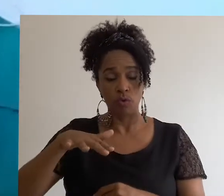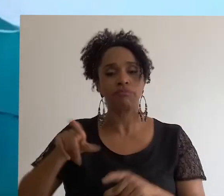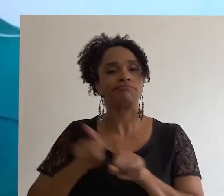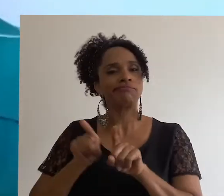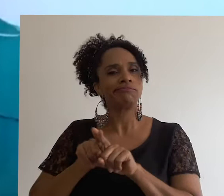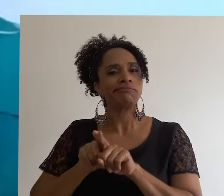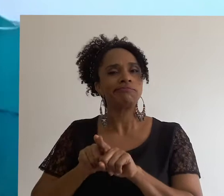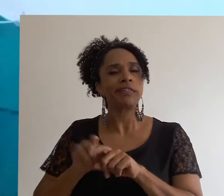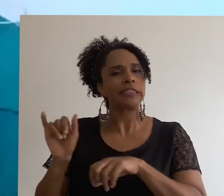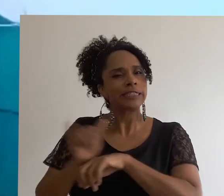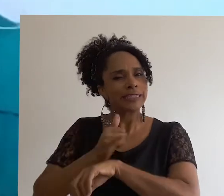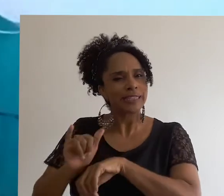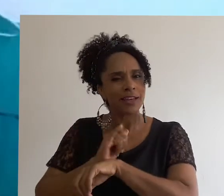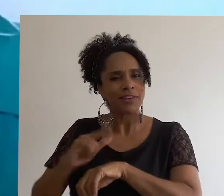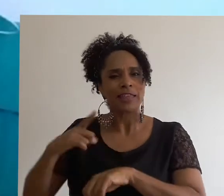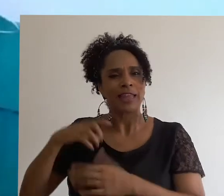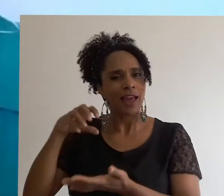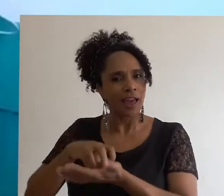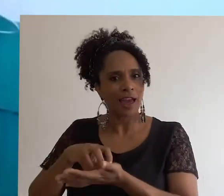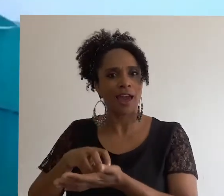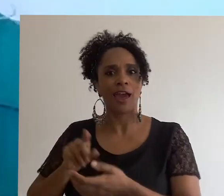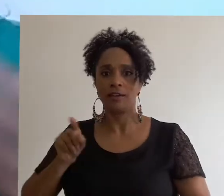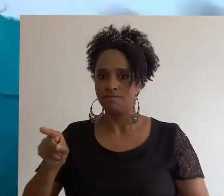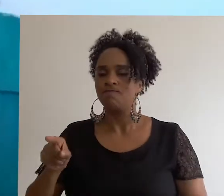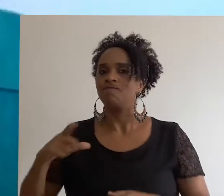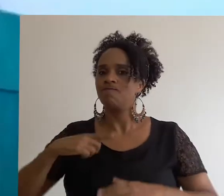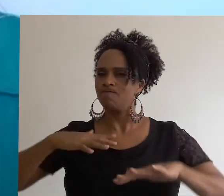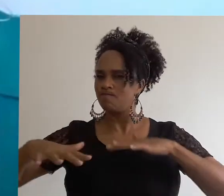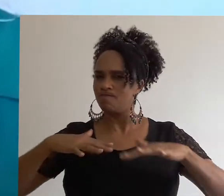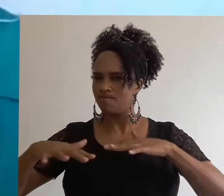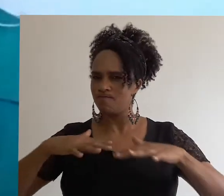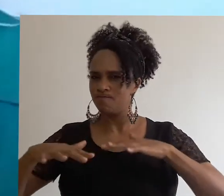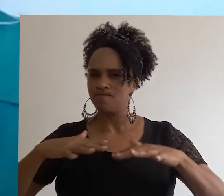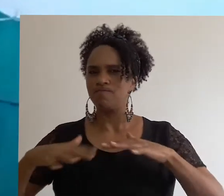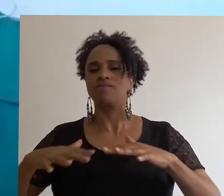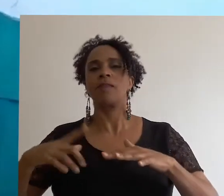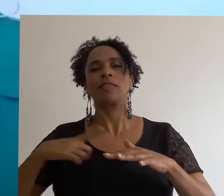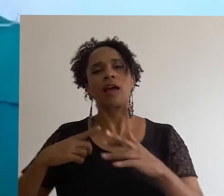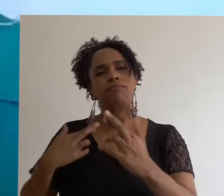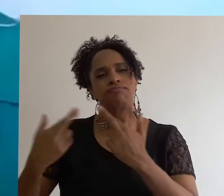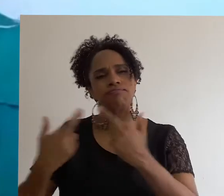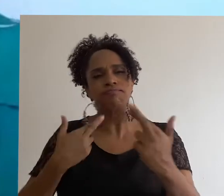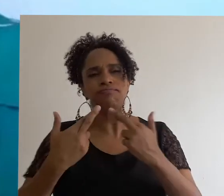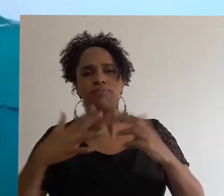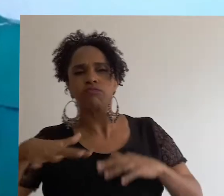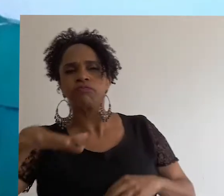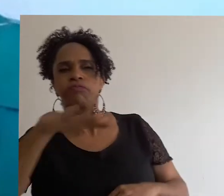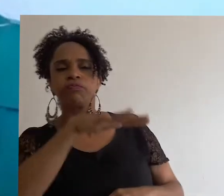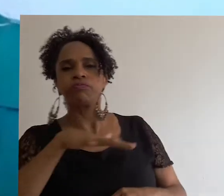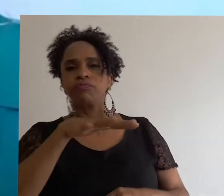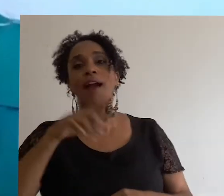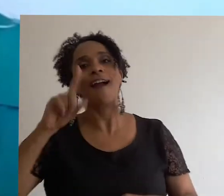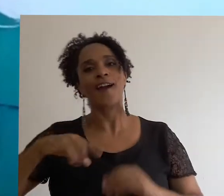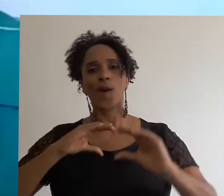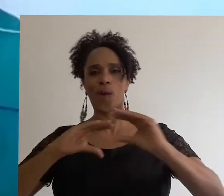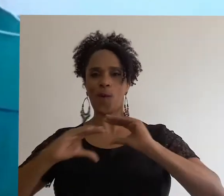área também estratégica, né, uma área importante, que também faz movimentos nessa direção de estreitar esse relacionamento com os diversos